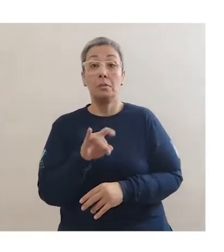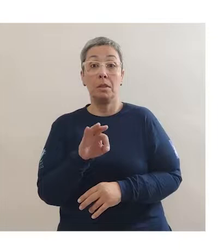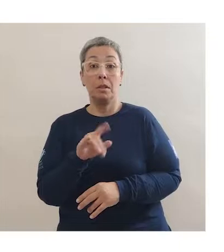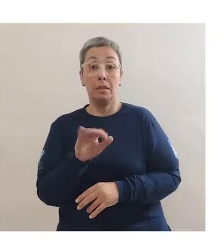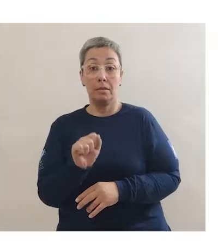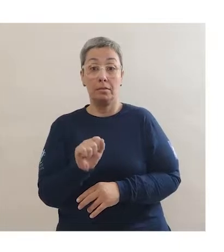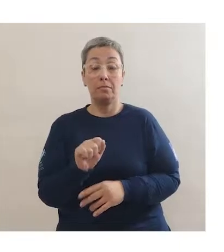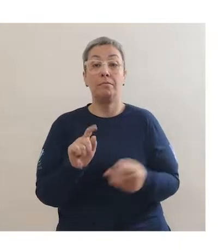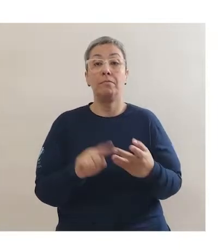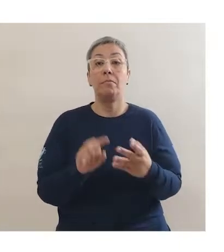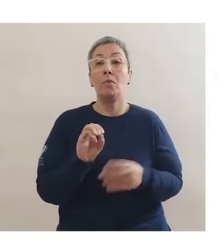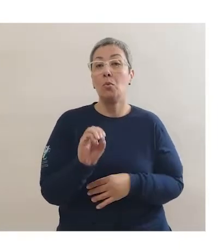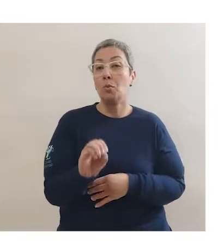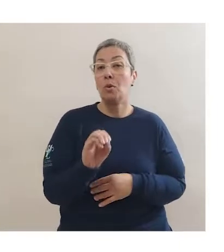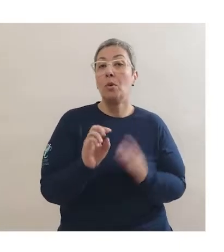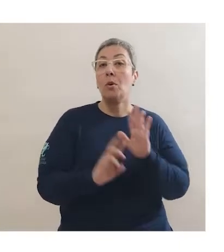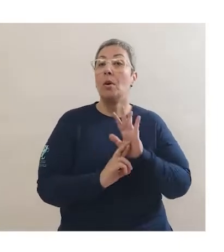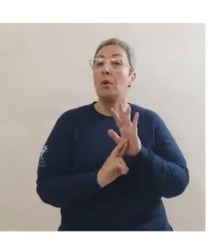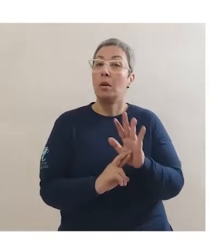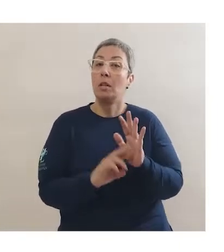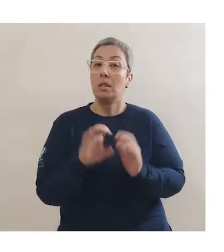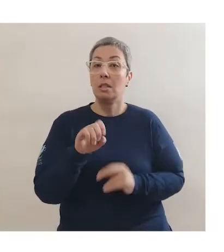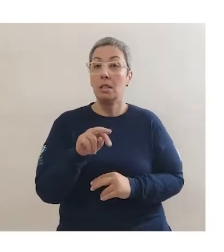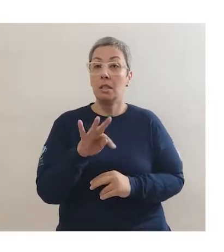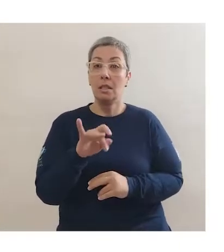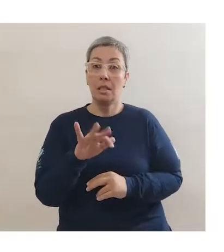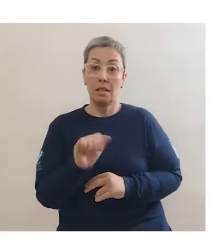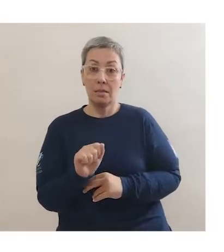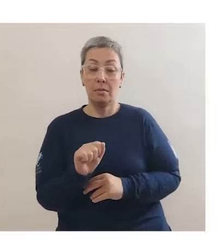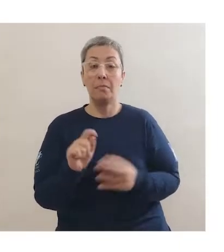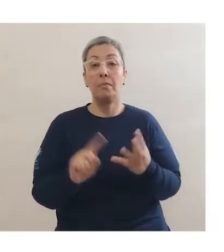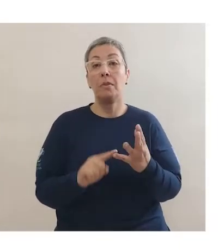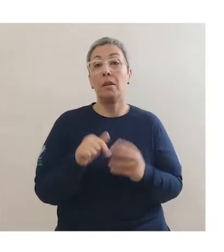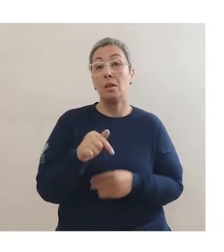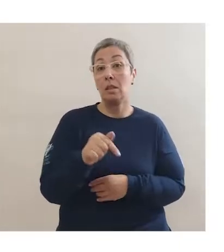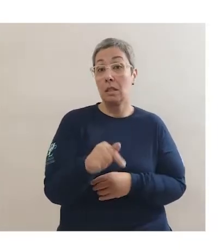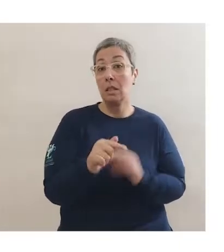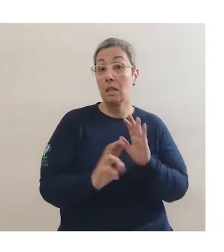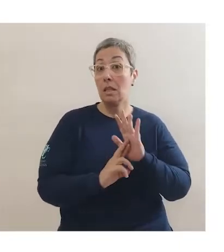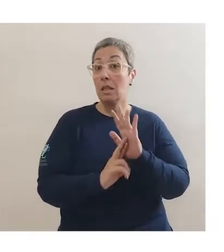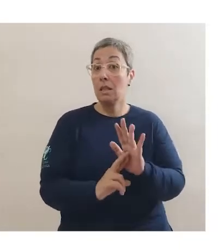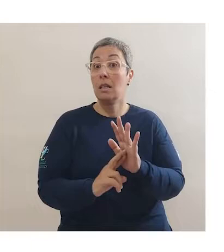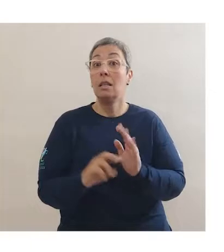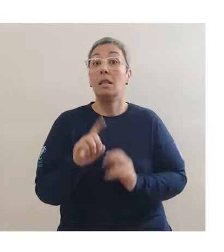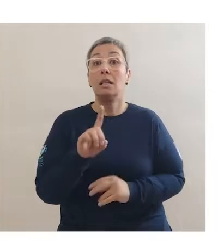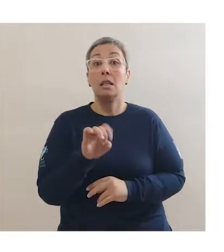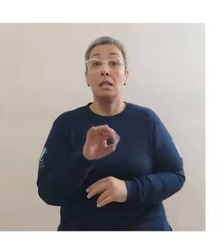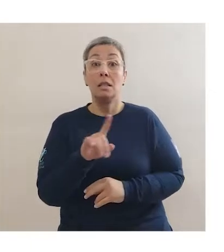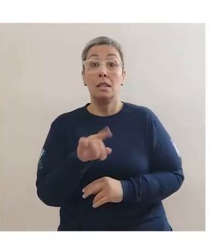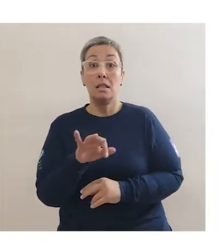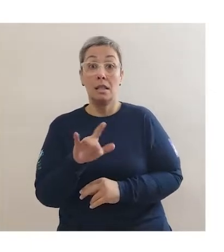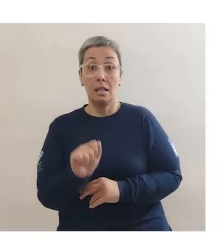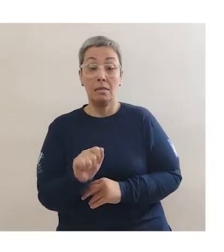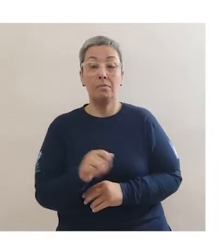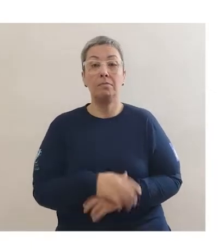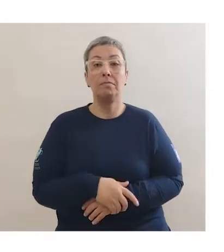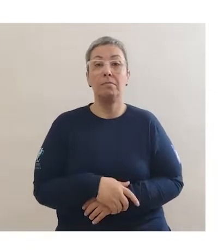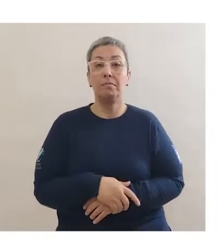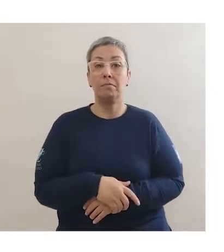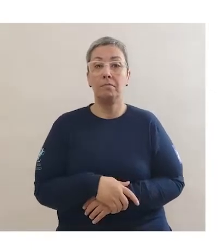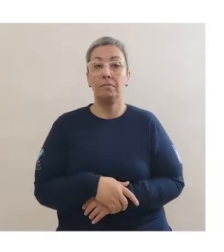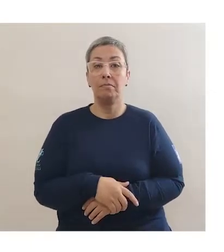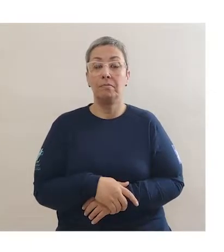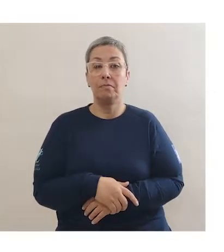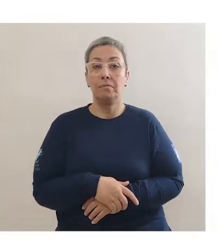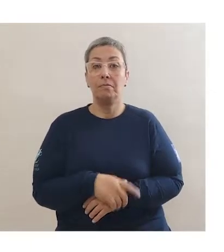Olha, vejam aí no mapa. O município de São Gabriel da Cachoeira, como você pode notar, tem um